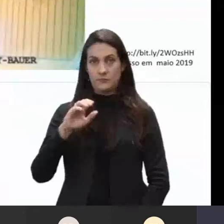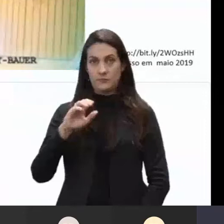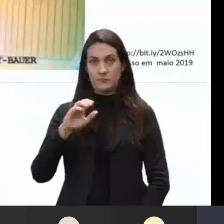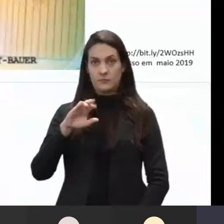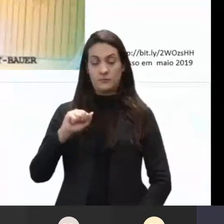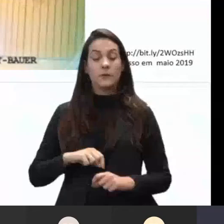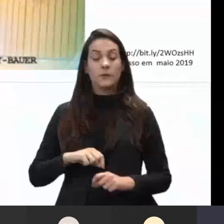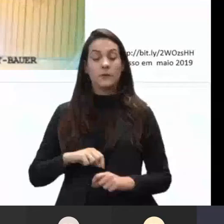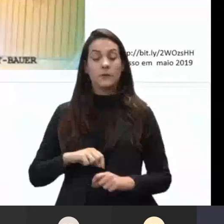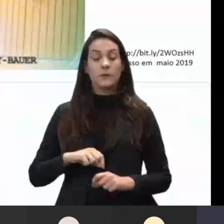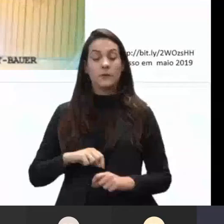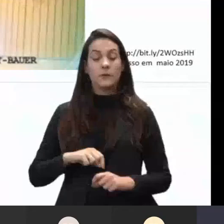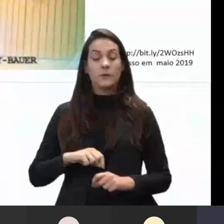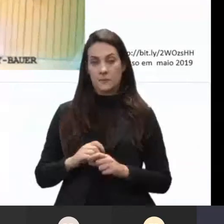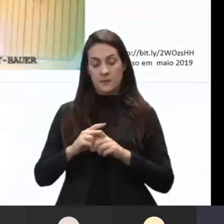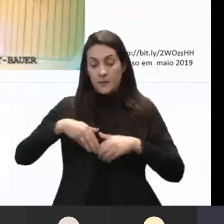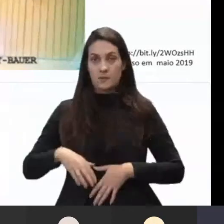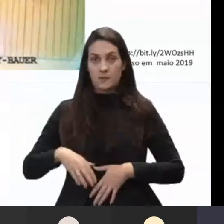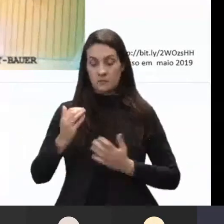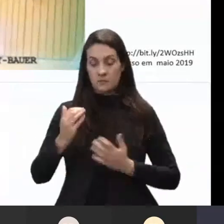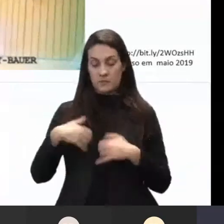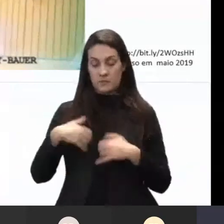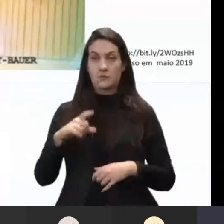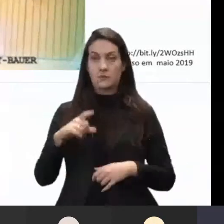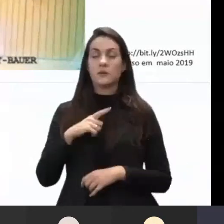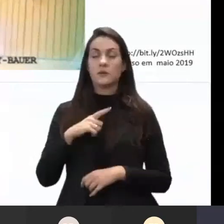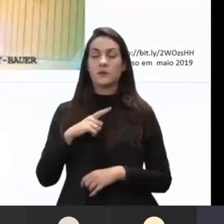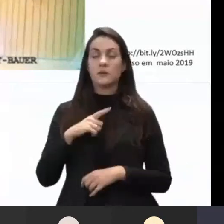a Escherichia coli, a Klebsiella,